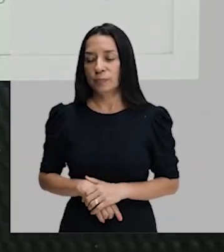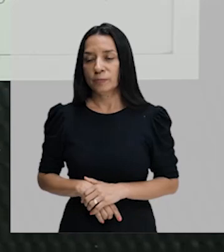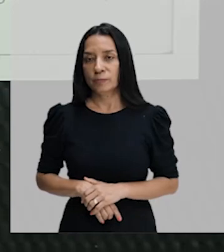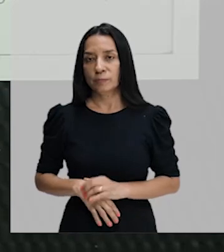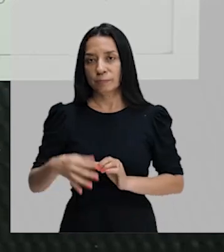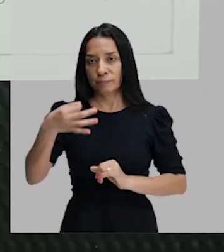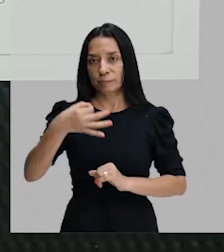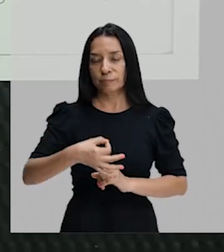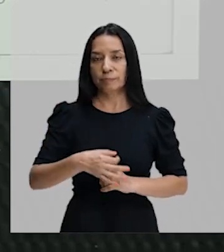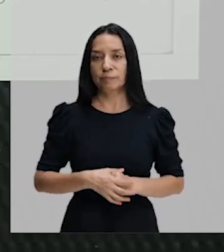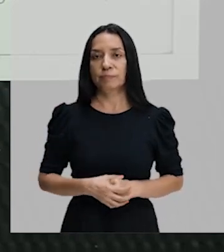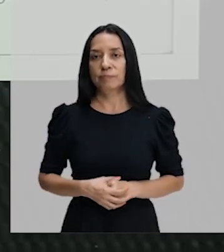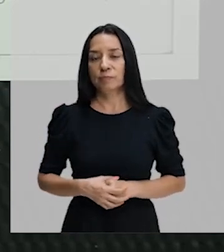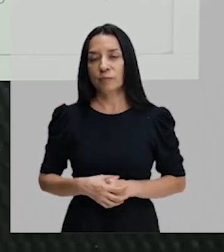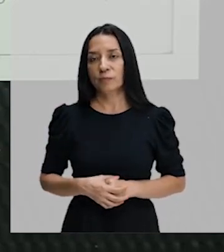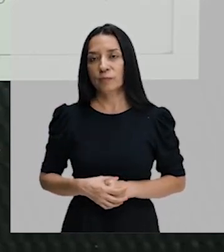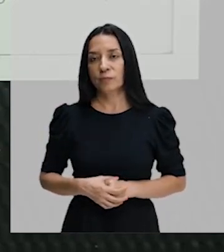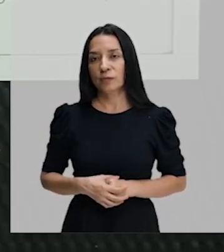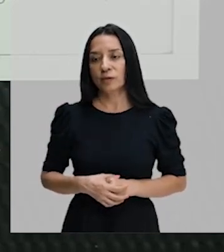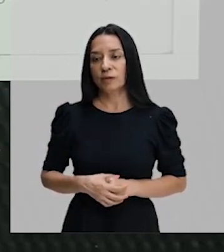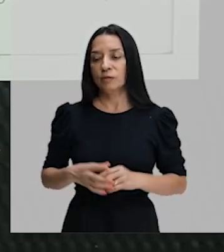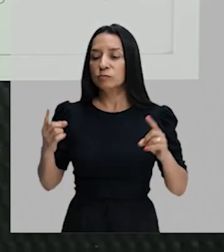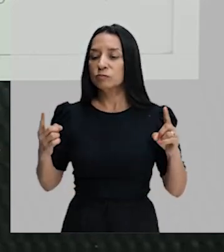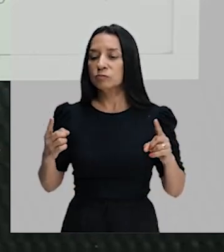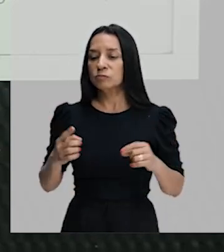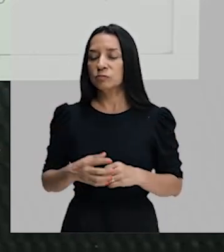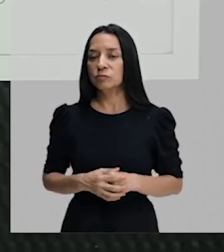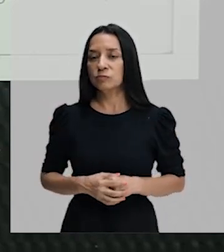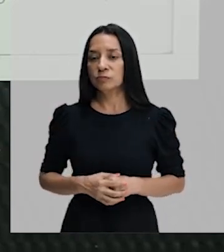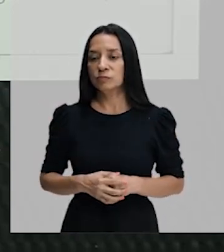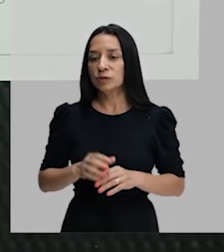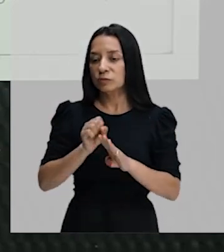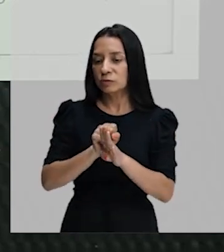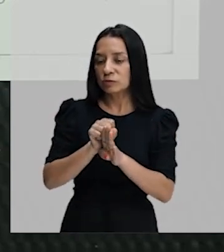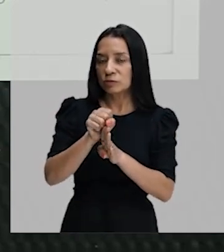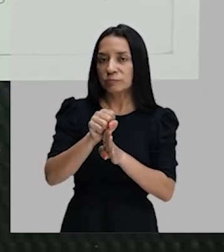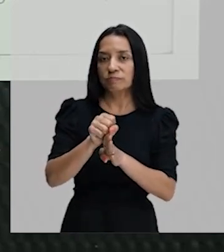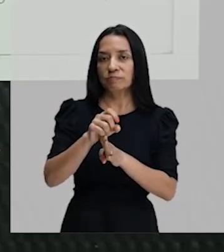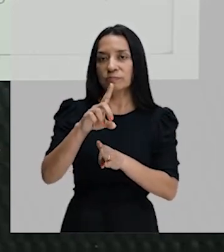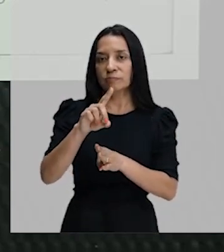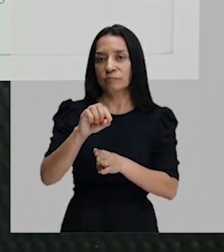Tá certo? Quando são sentidos opostos, quer dizer, desculpa, direção oposta.